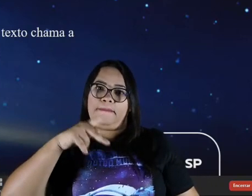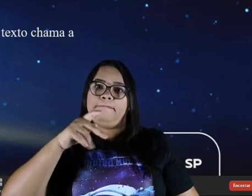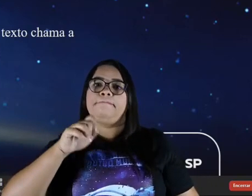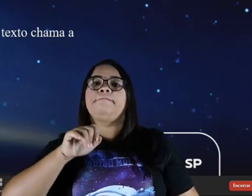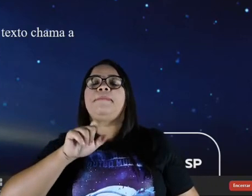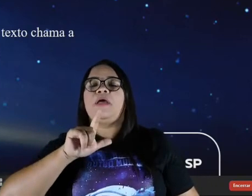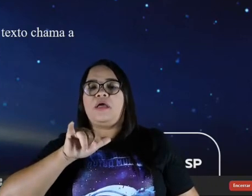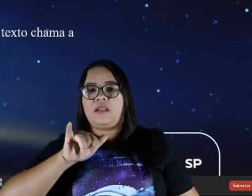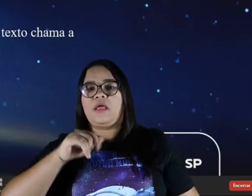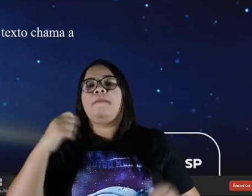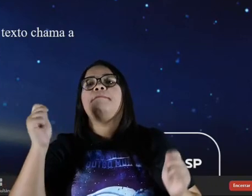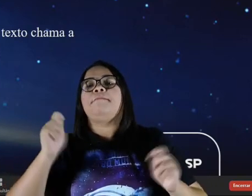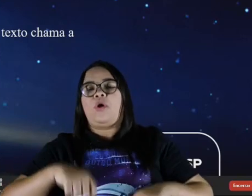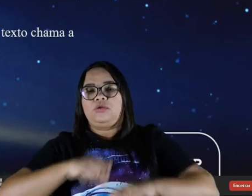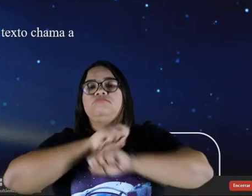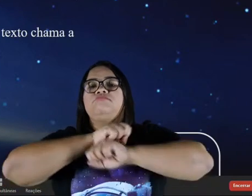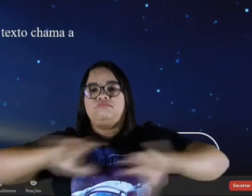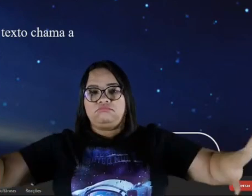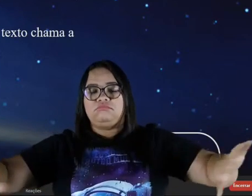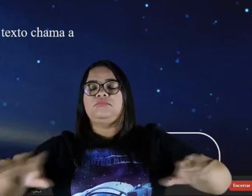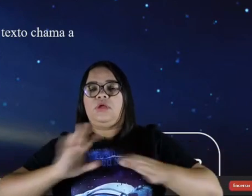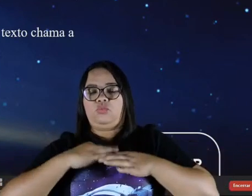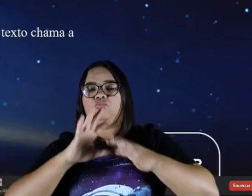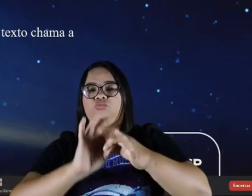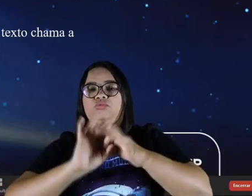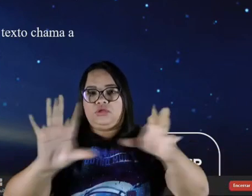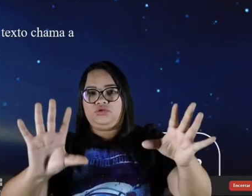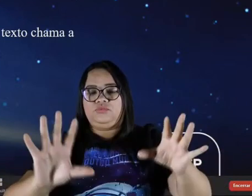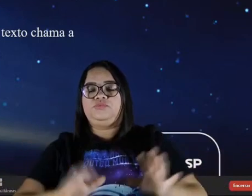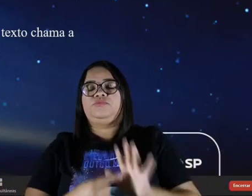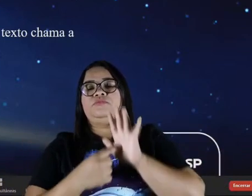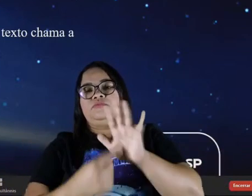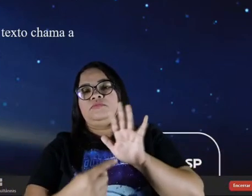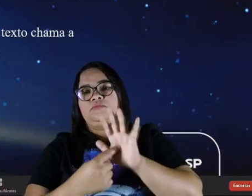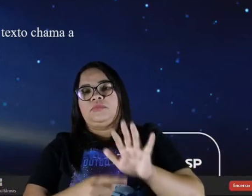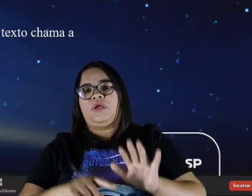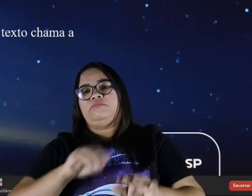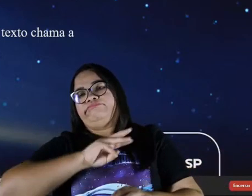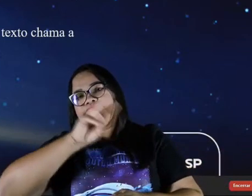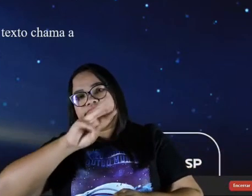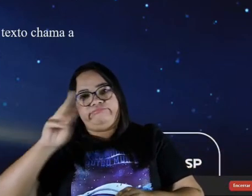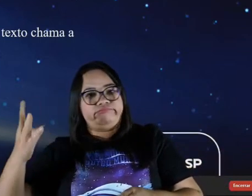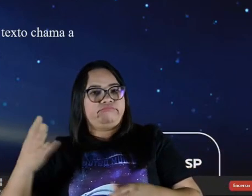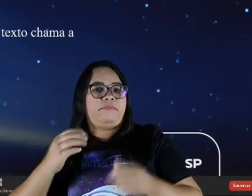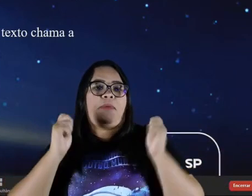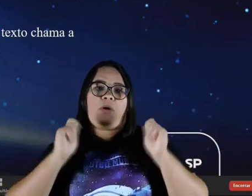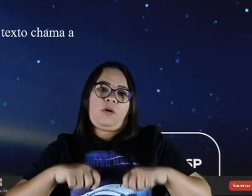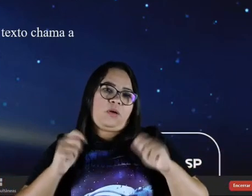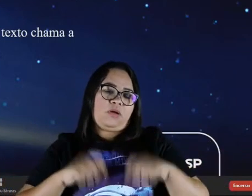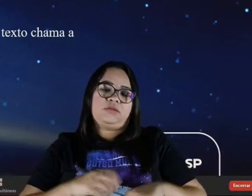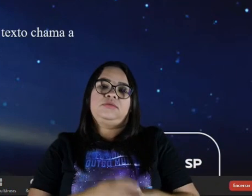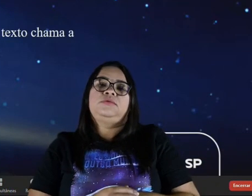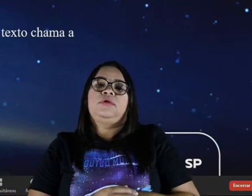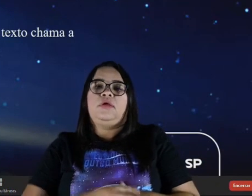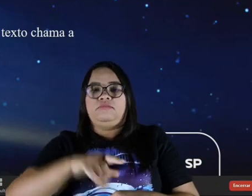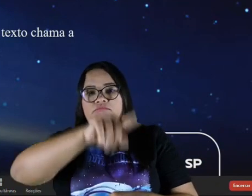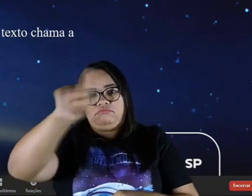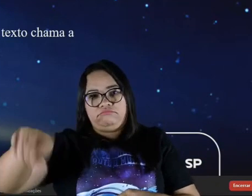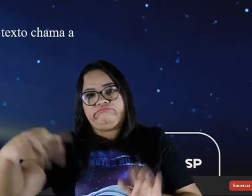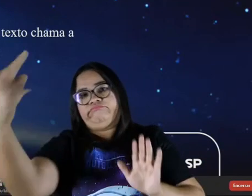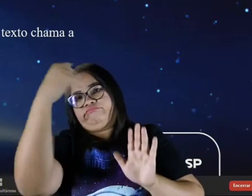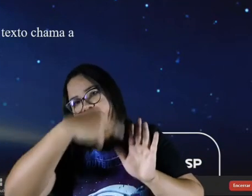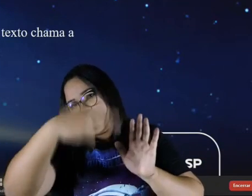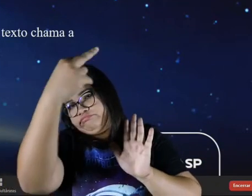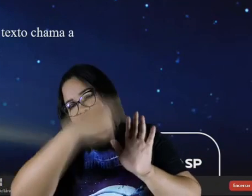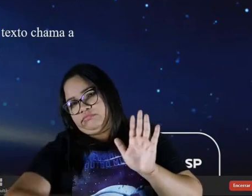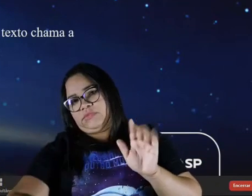ele quiser disponibilizar esse PowerPoint, essa apresentação, em algum site da divisão, para ficar à disposição de vocês,